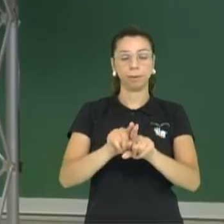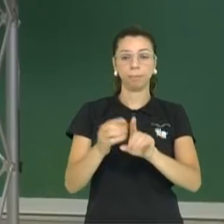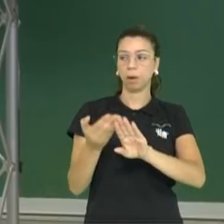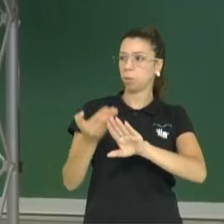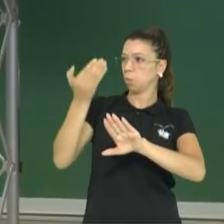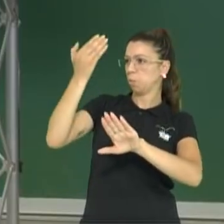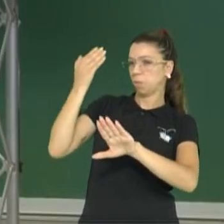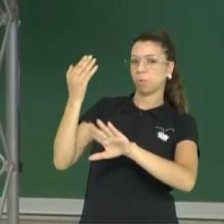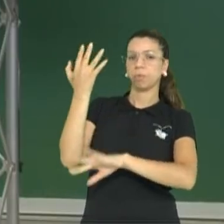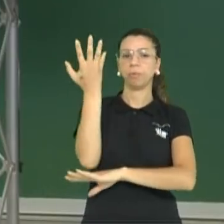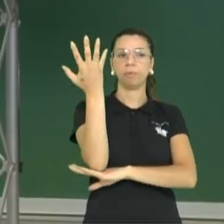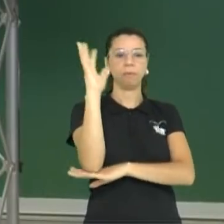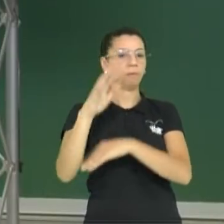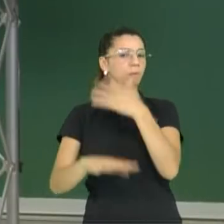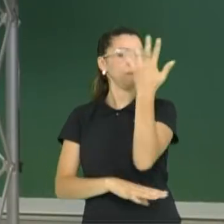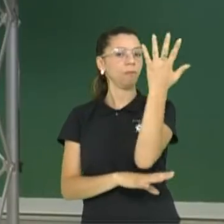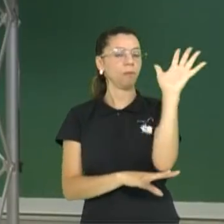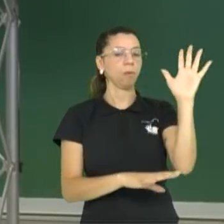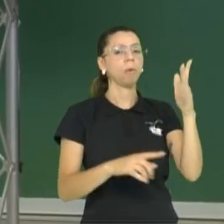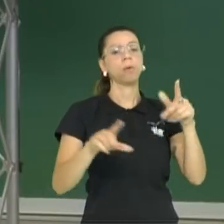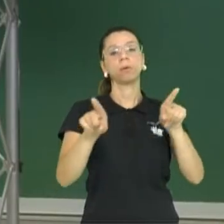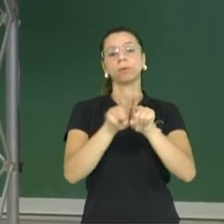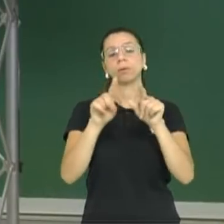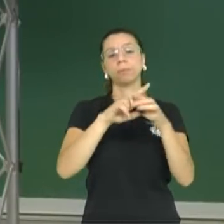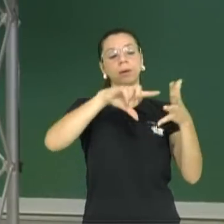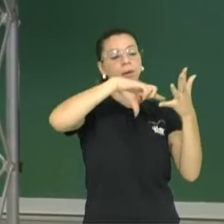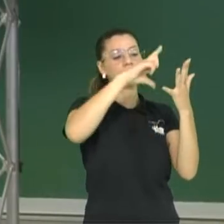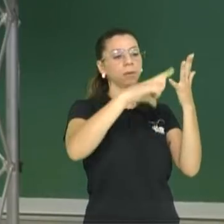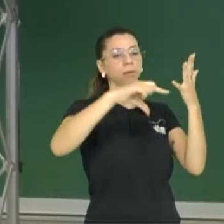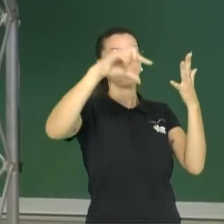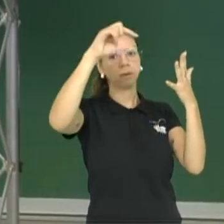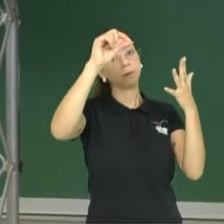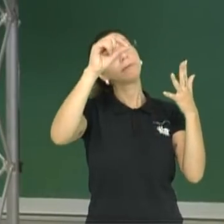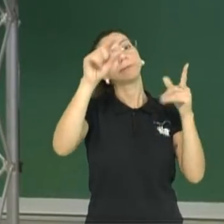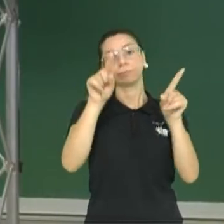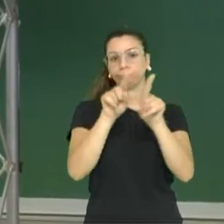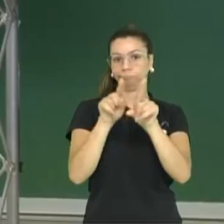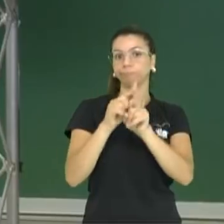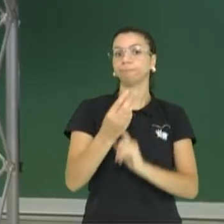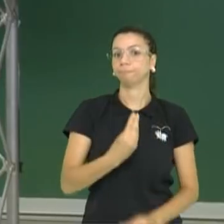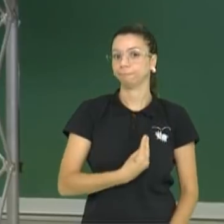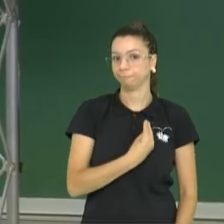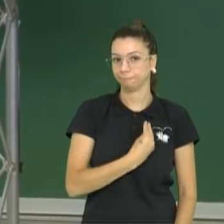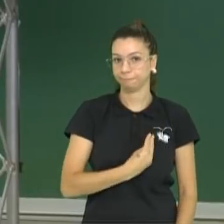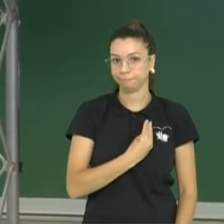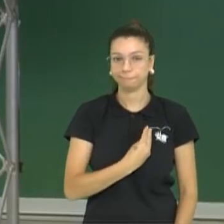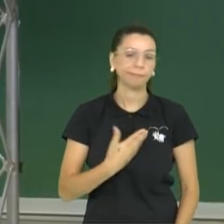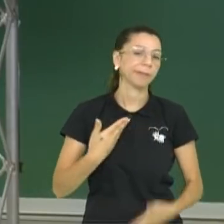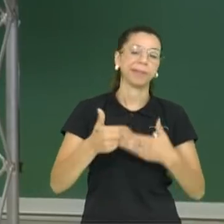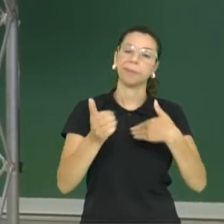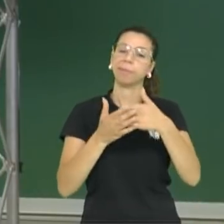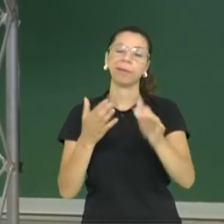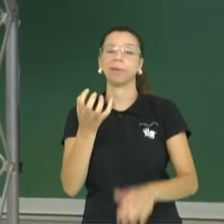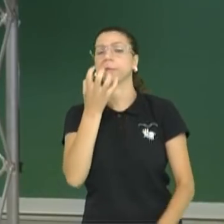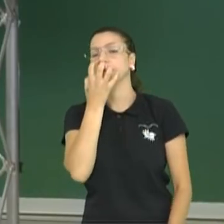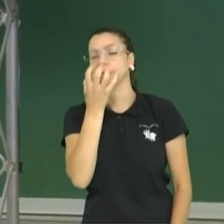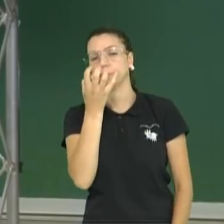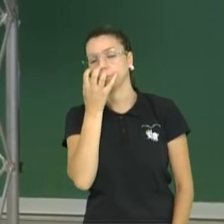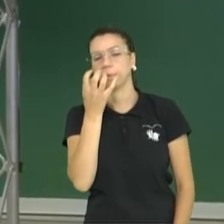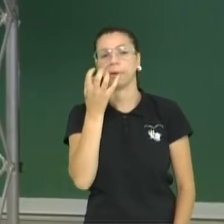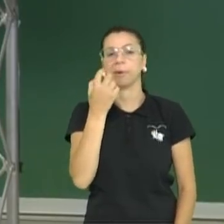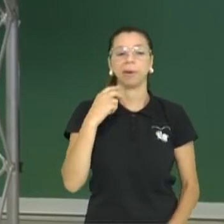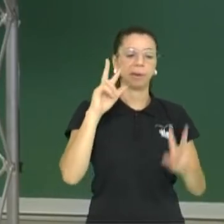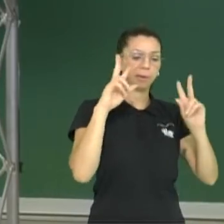fundo, a gente vê folhas, árvores, todos são seres vivos. Independente se o cachorrinho e nós,